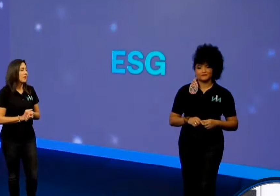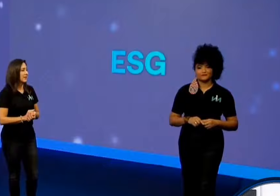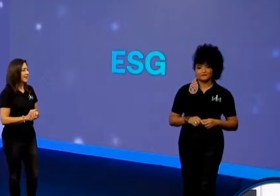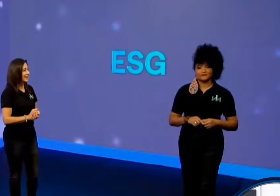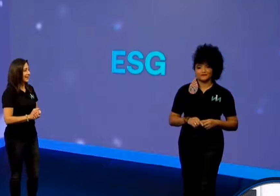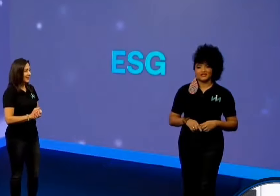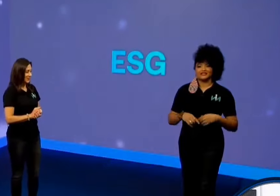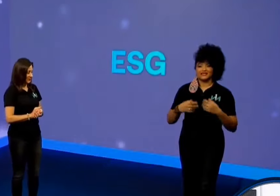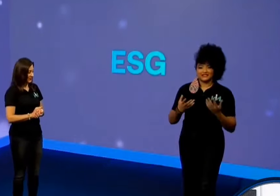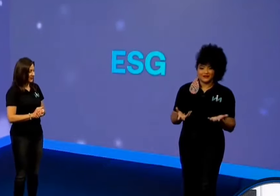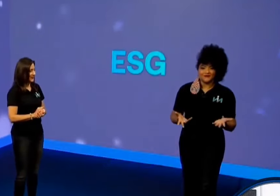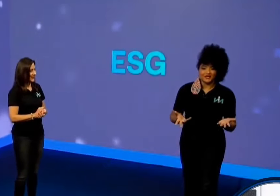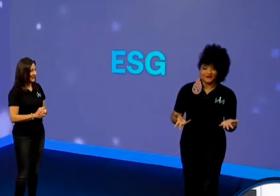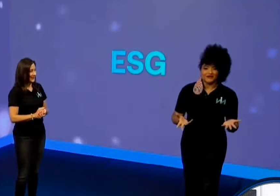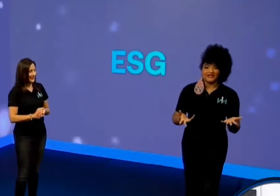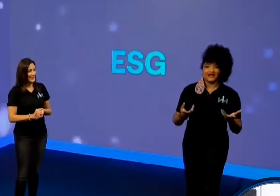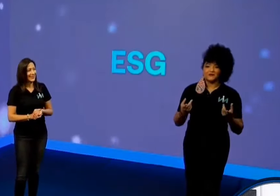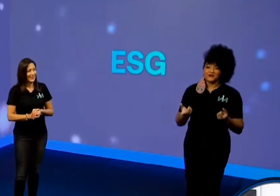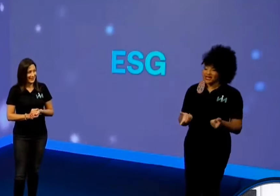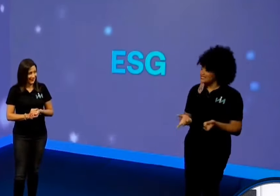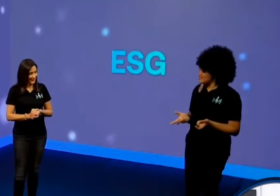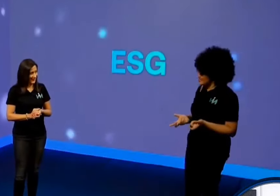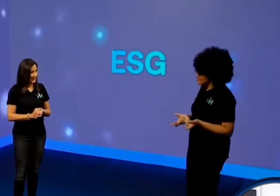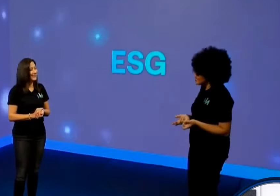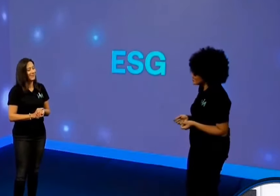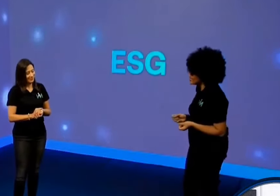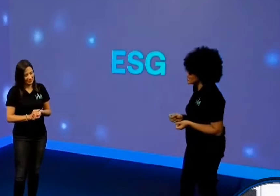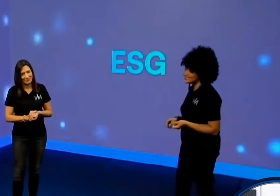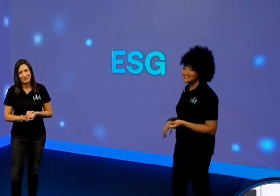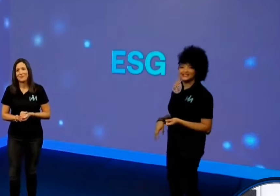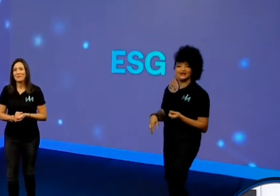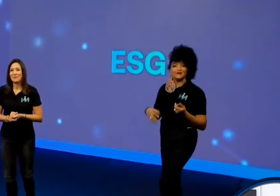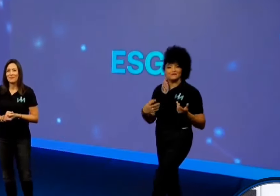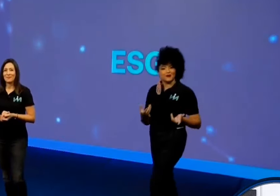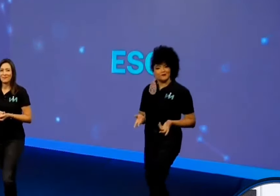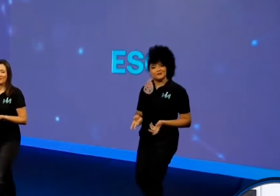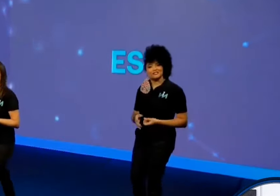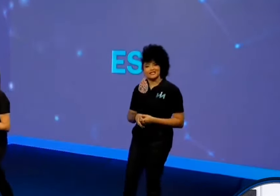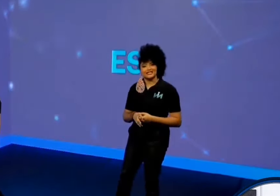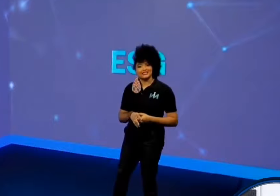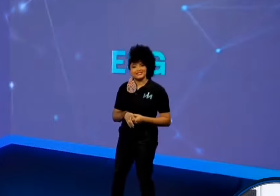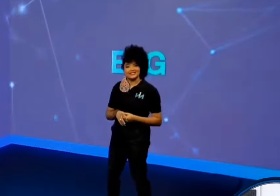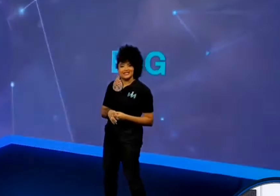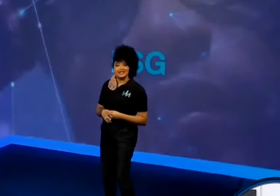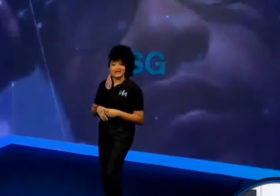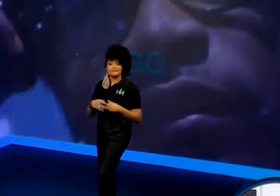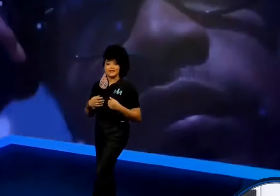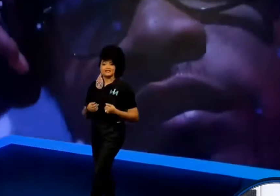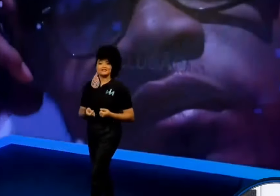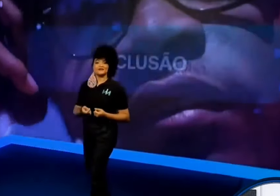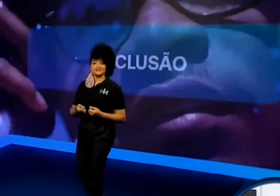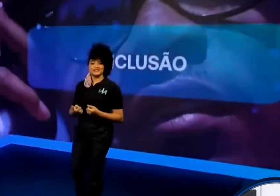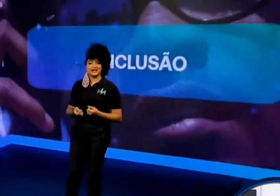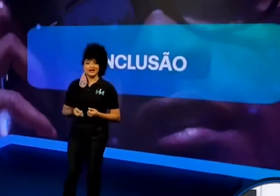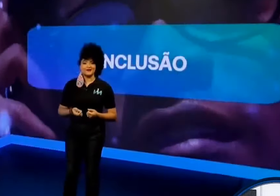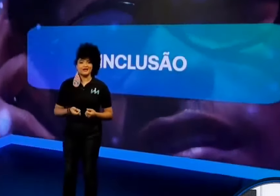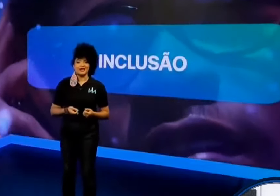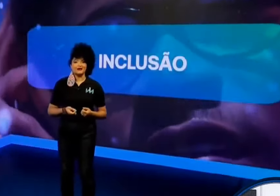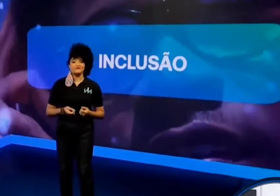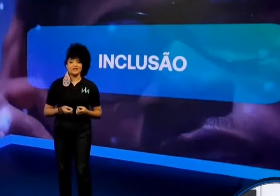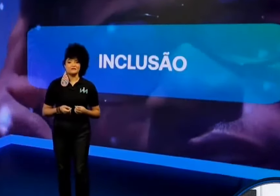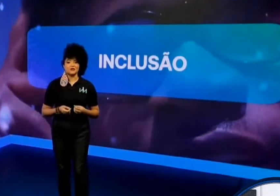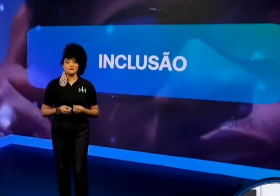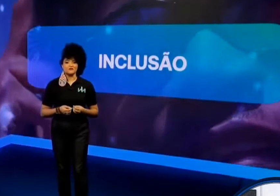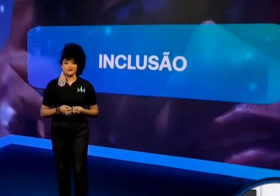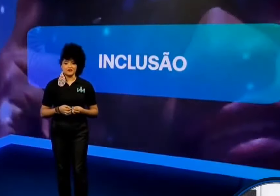boas novas. Deixa comigo, é um prazer. Bom, gente, na parte social,